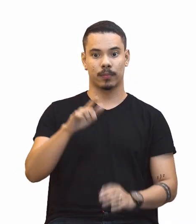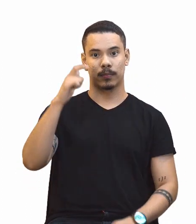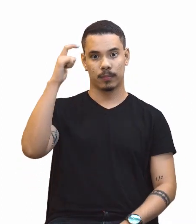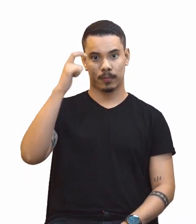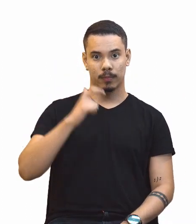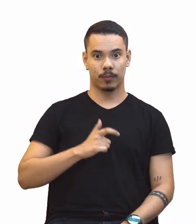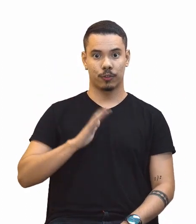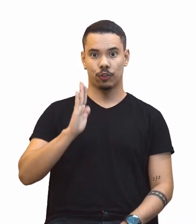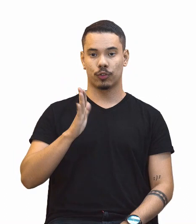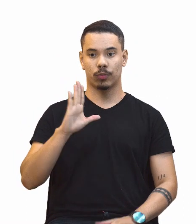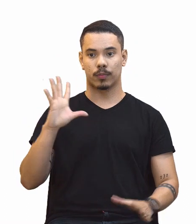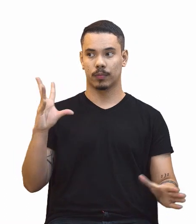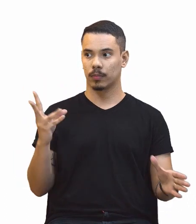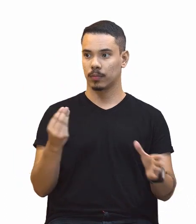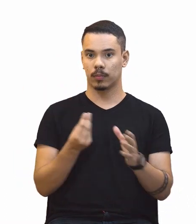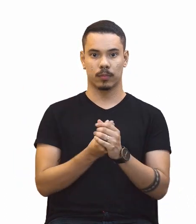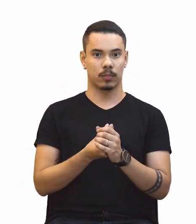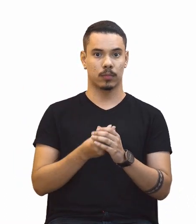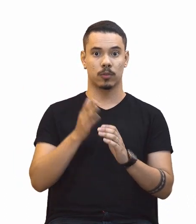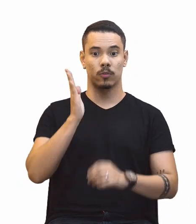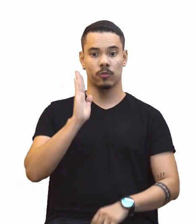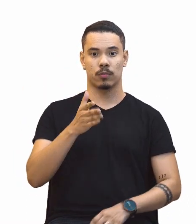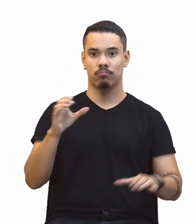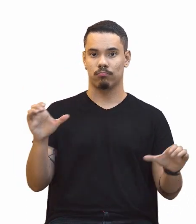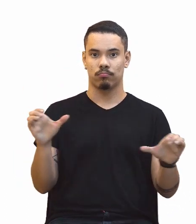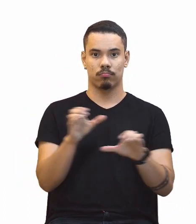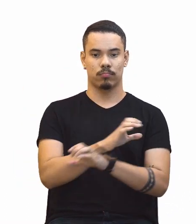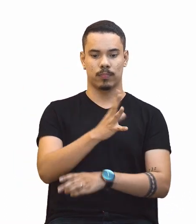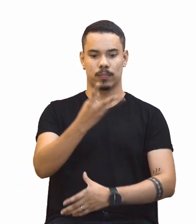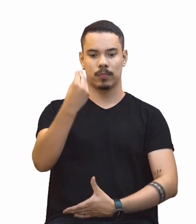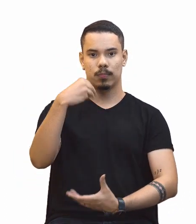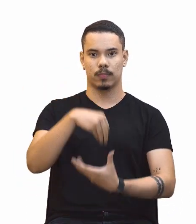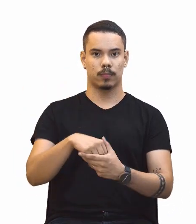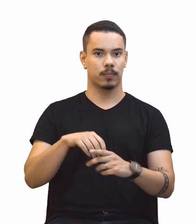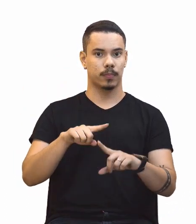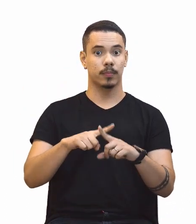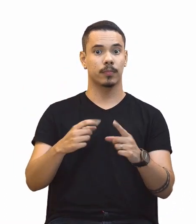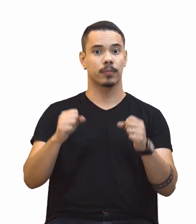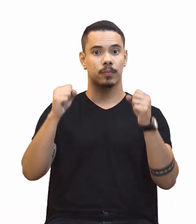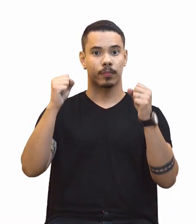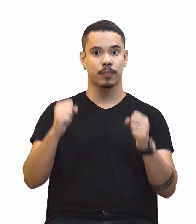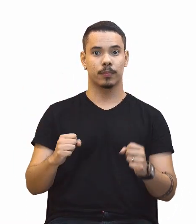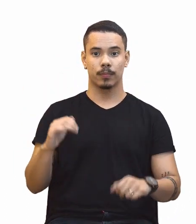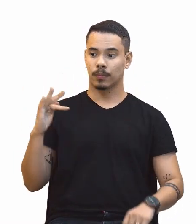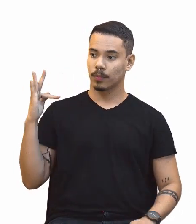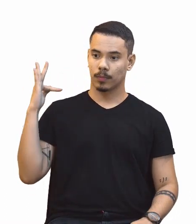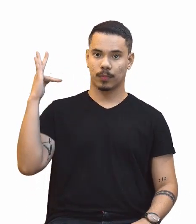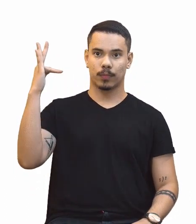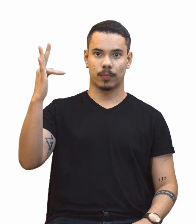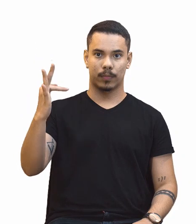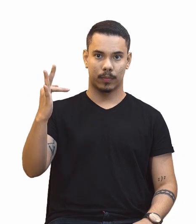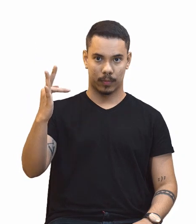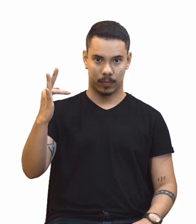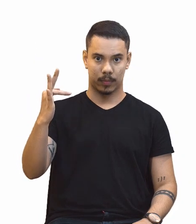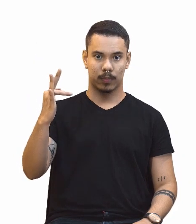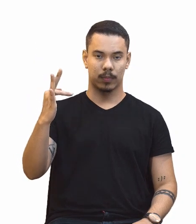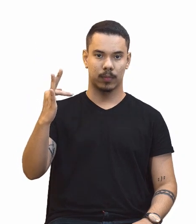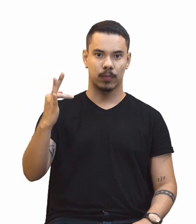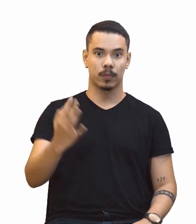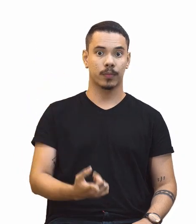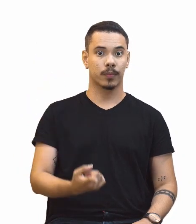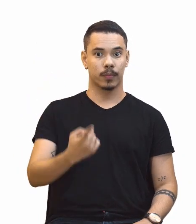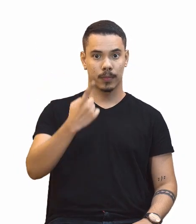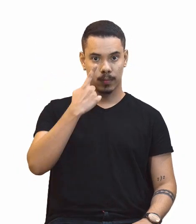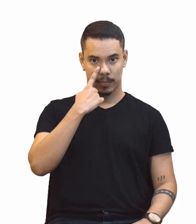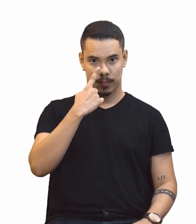é. Potência é aquilo que ainda não é, mas que pode vir a ser. Pessoal, olha